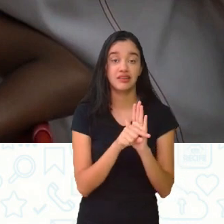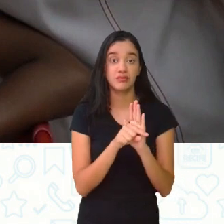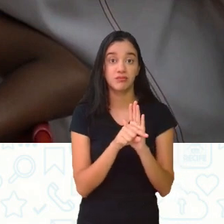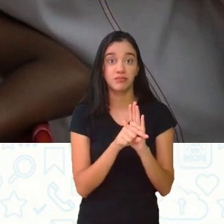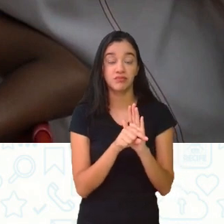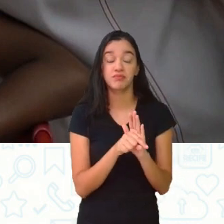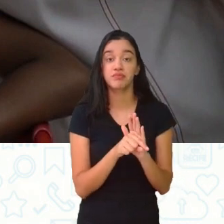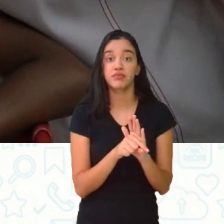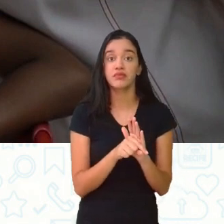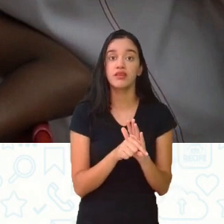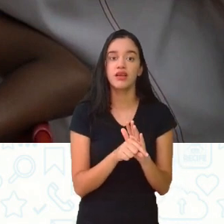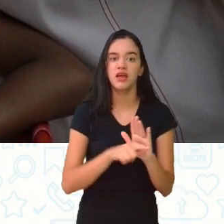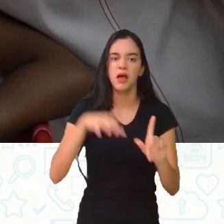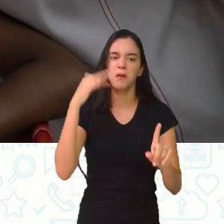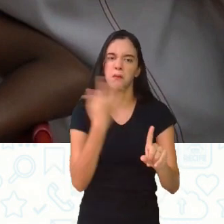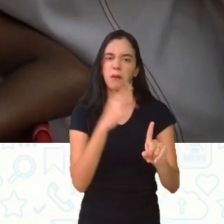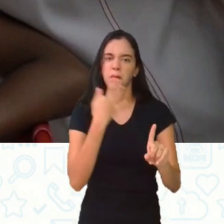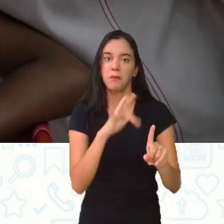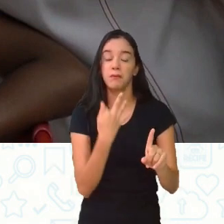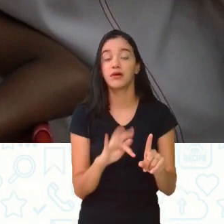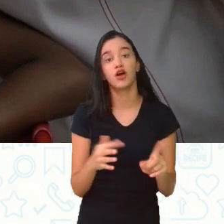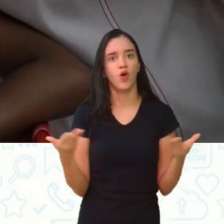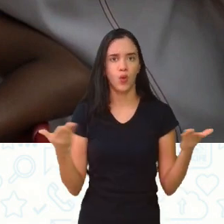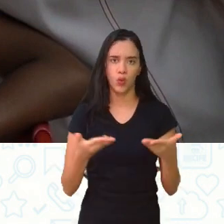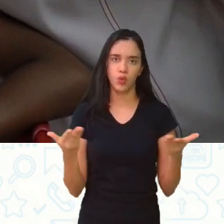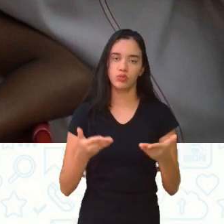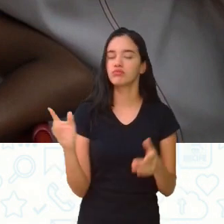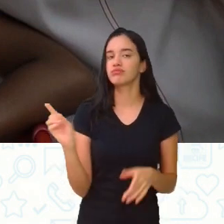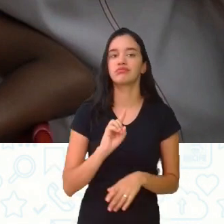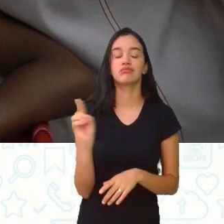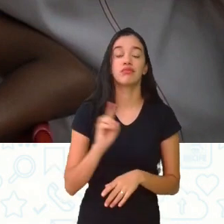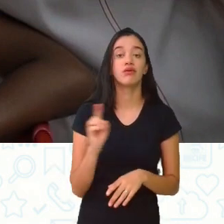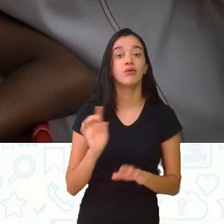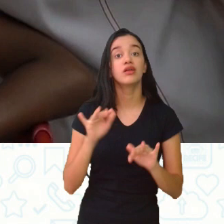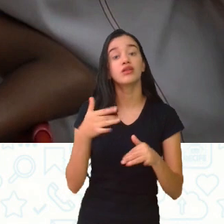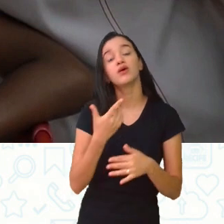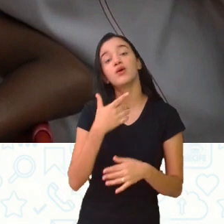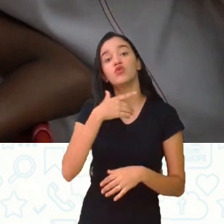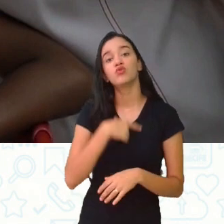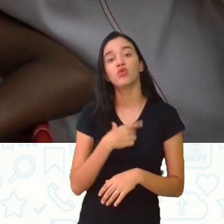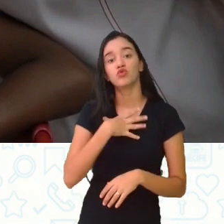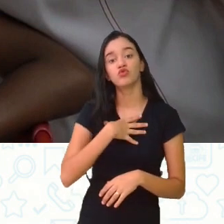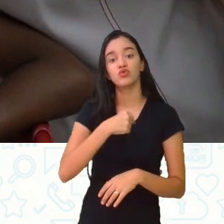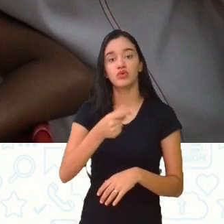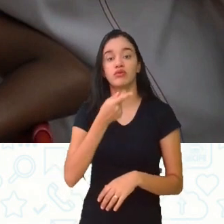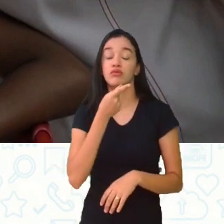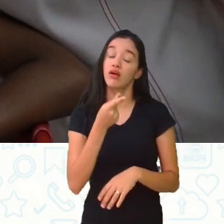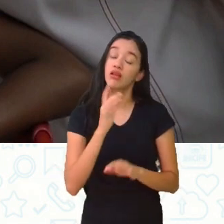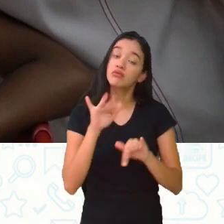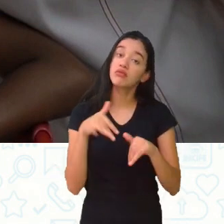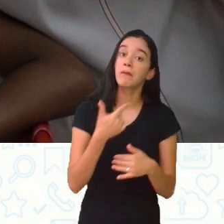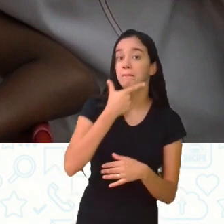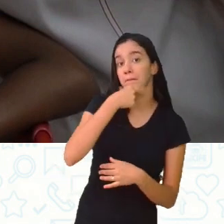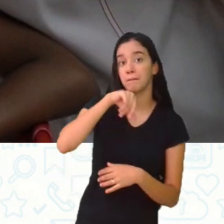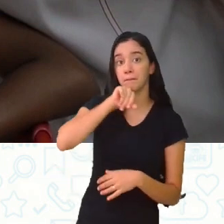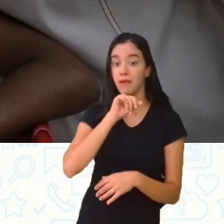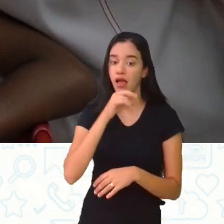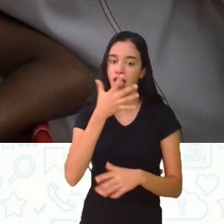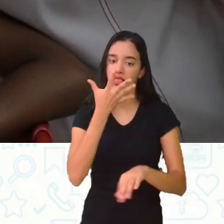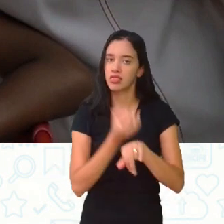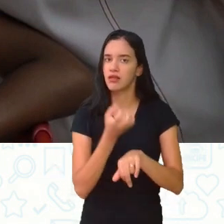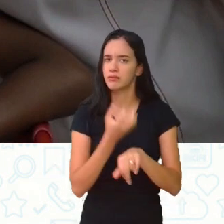Hoje não, né? Não é assim, não é? Então, o filho diz, então, pai, vamos falar com o professor, não é? A disciplina não é